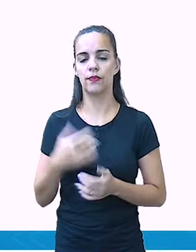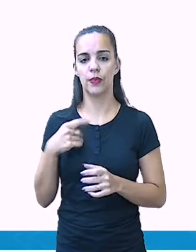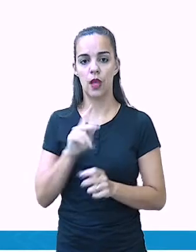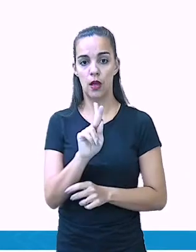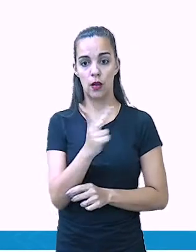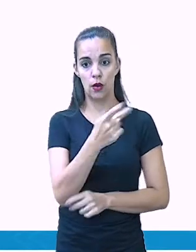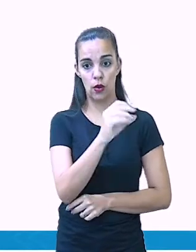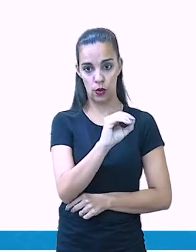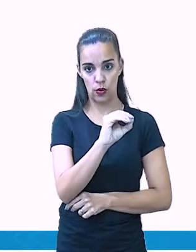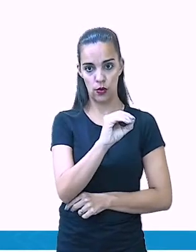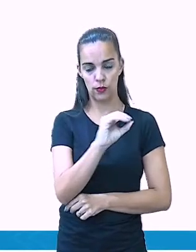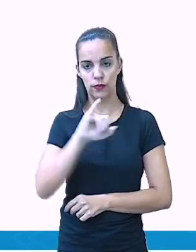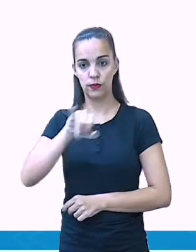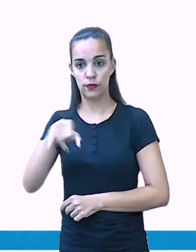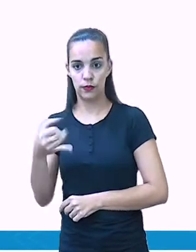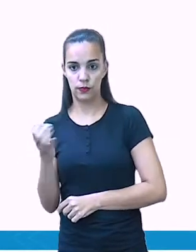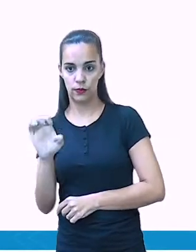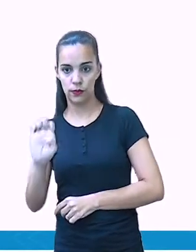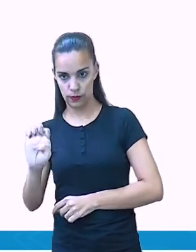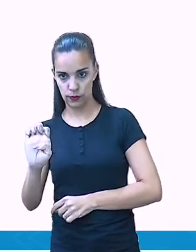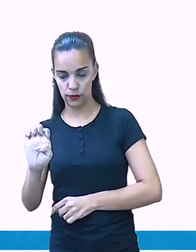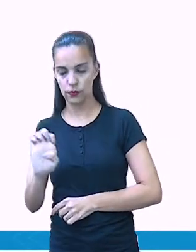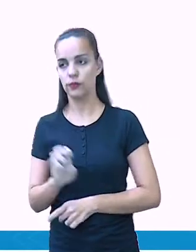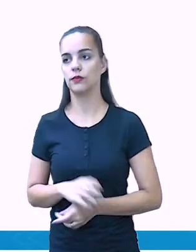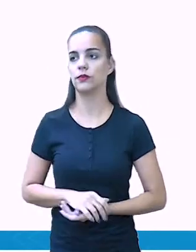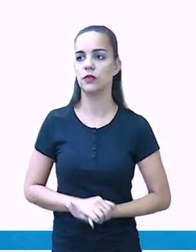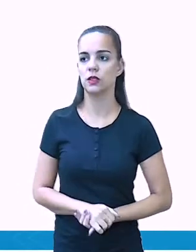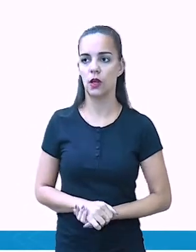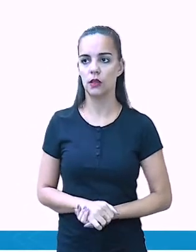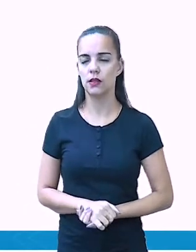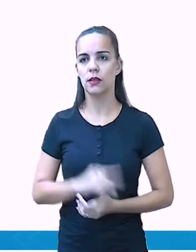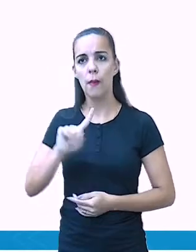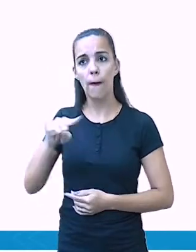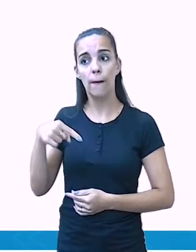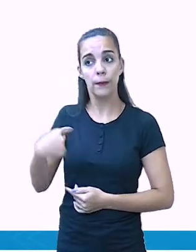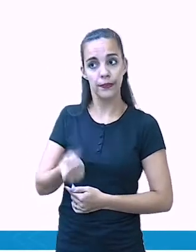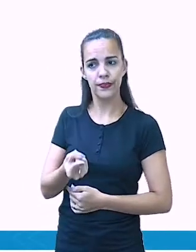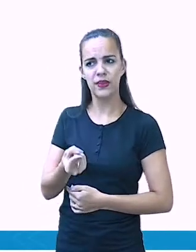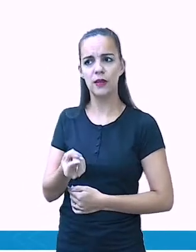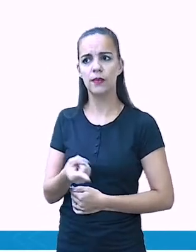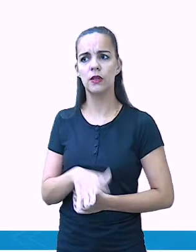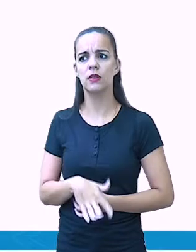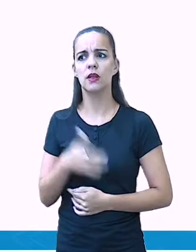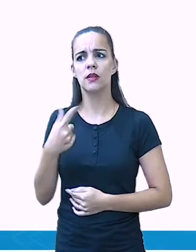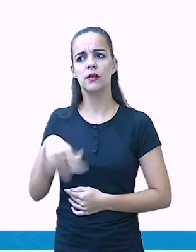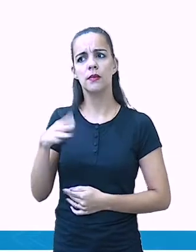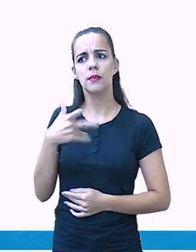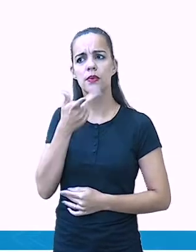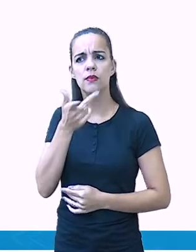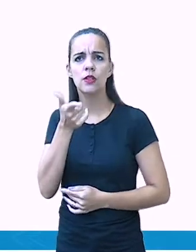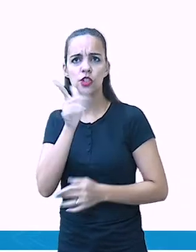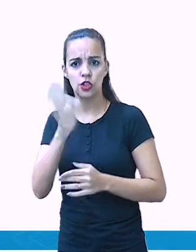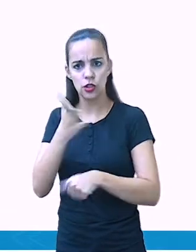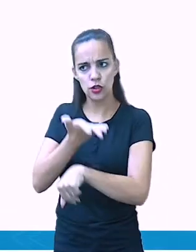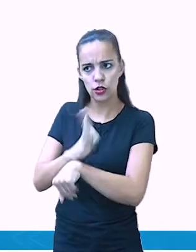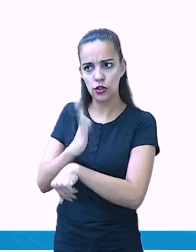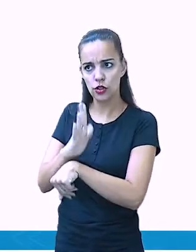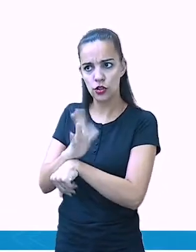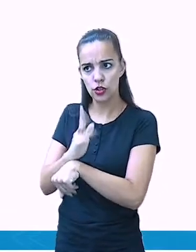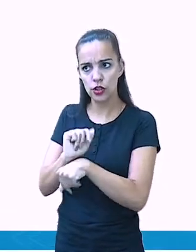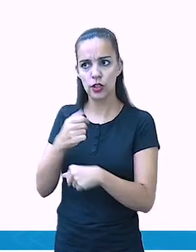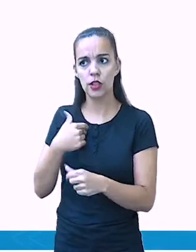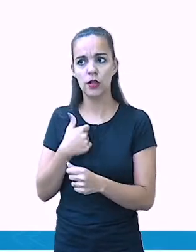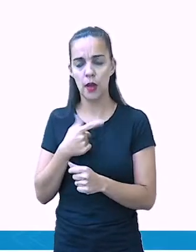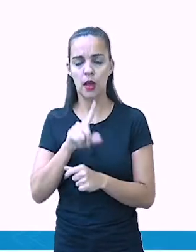O, G. Então, para depois, quando eu já estiver treinado, eu vou juntar essas sílabas